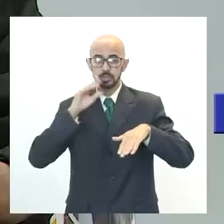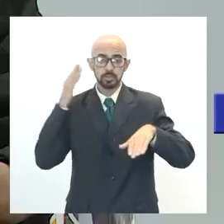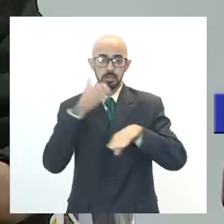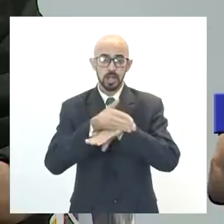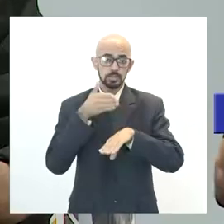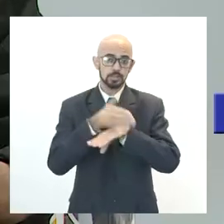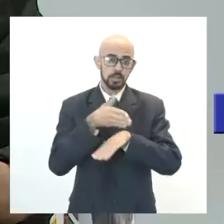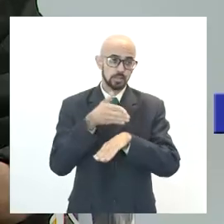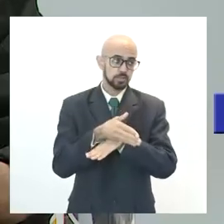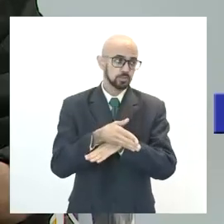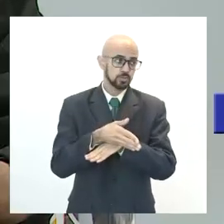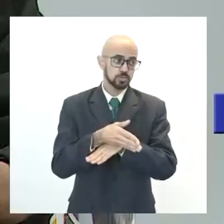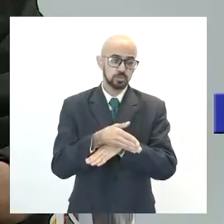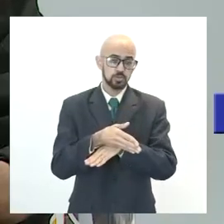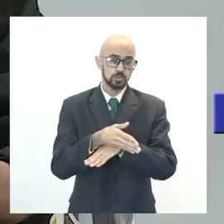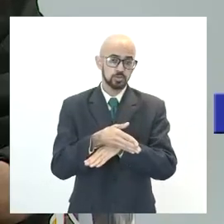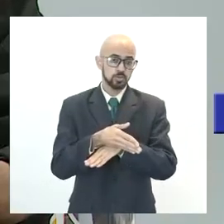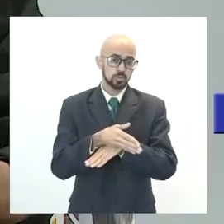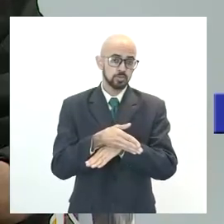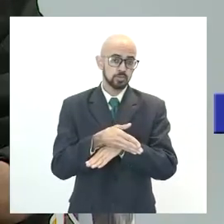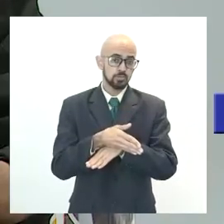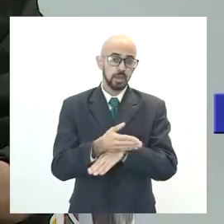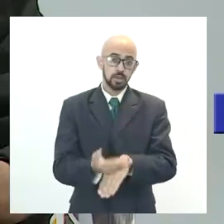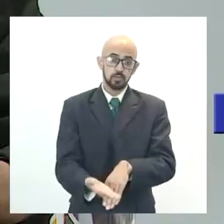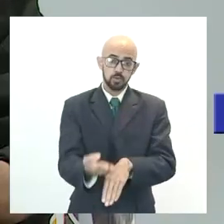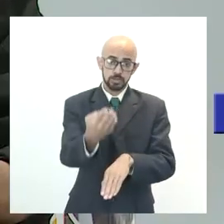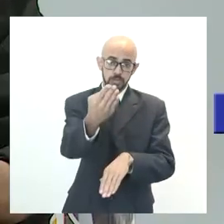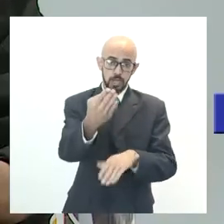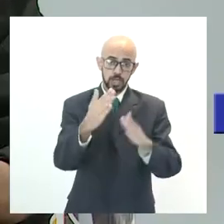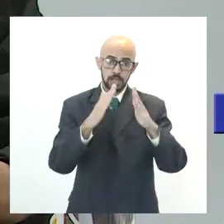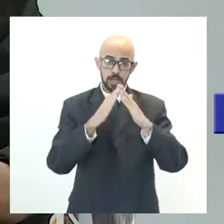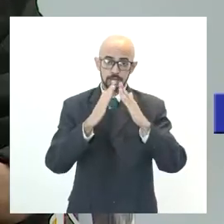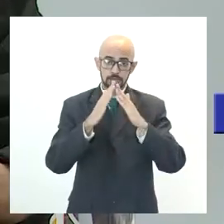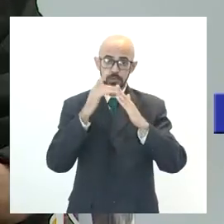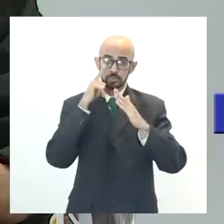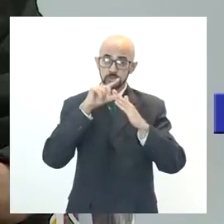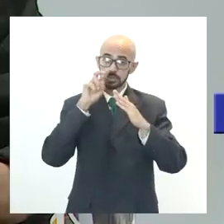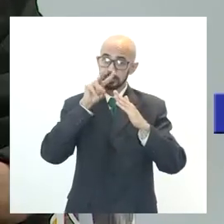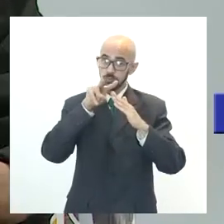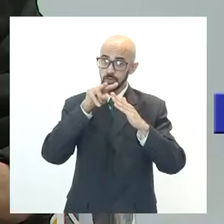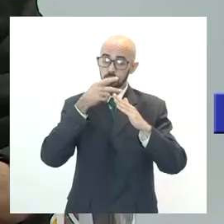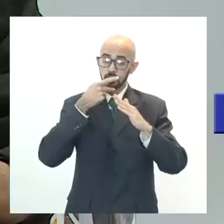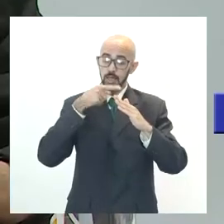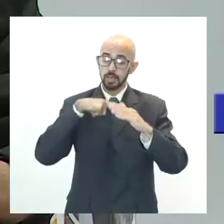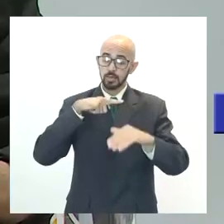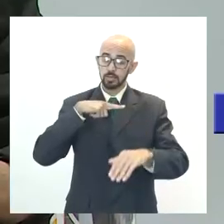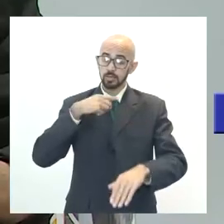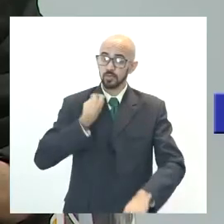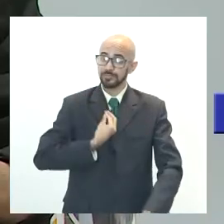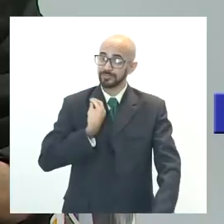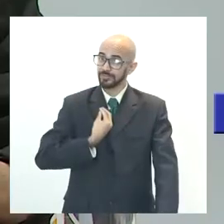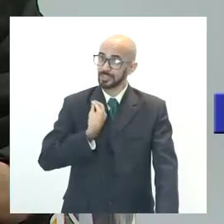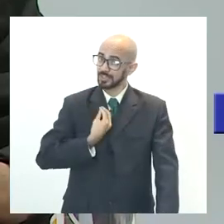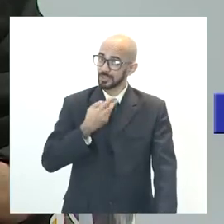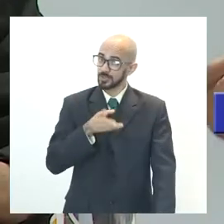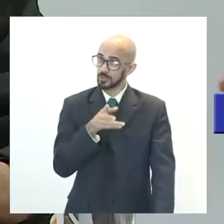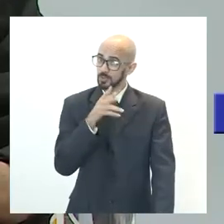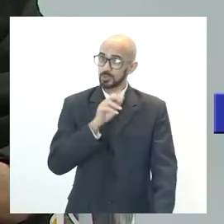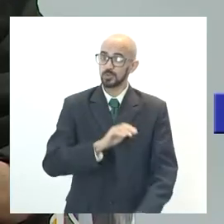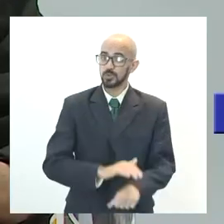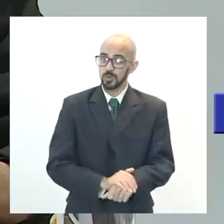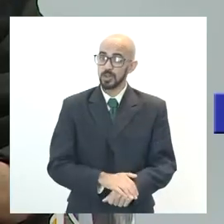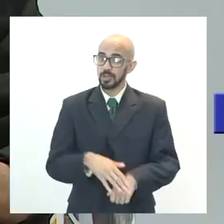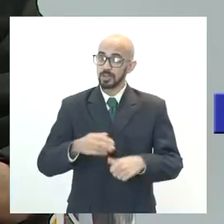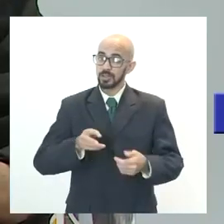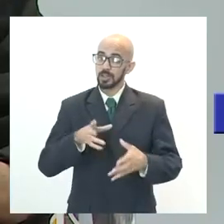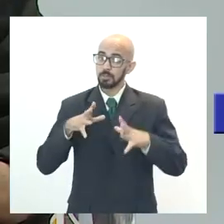tivesse esse para que você em casa tivesse olhar sua se nossa tem vida ainda ainda existe vida tenho que brigar